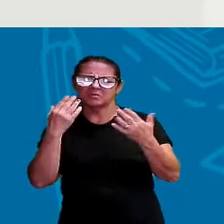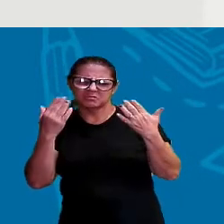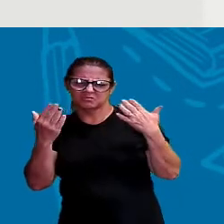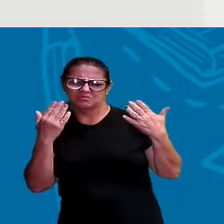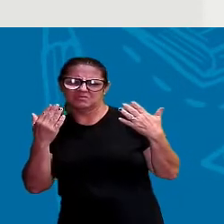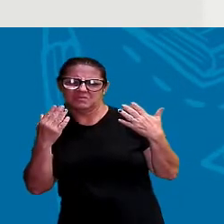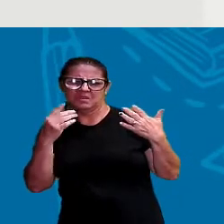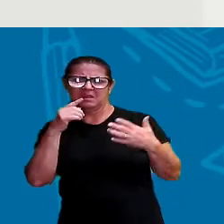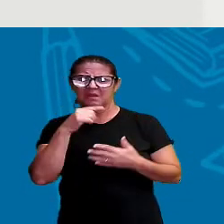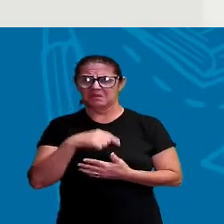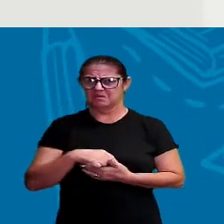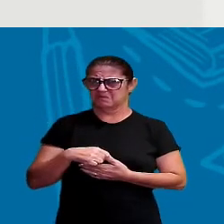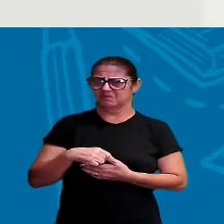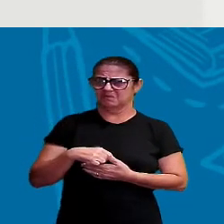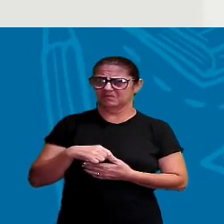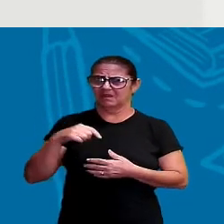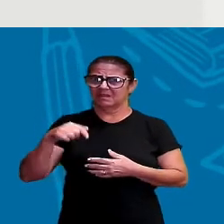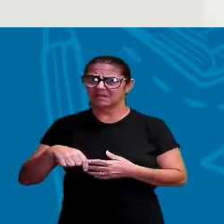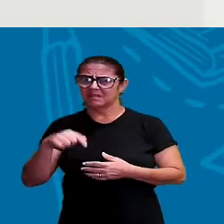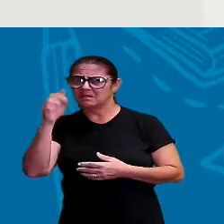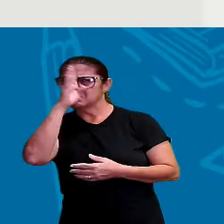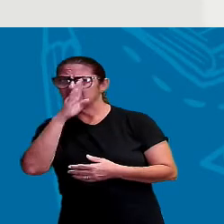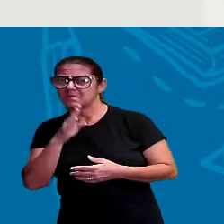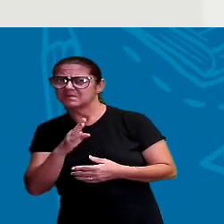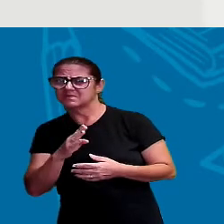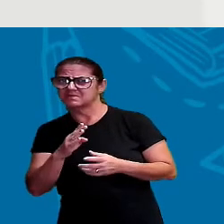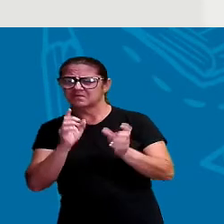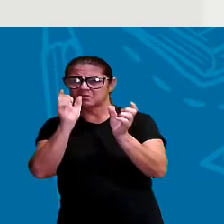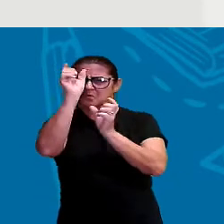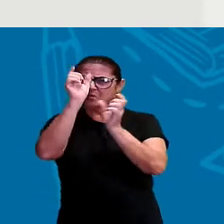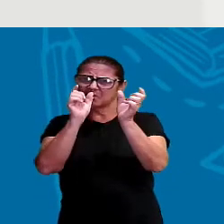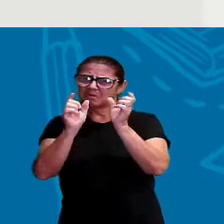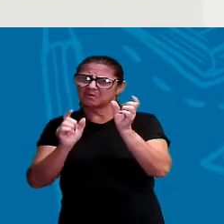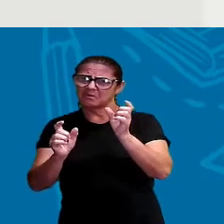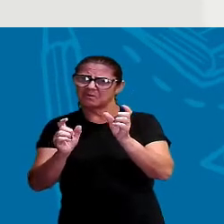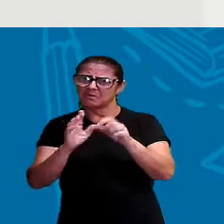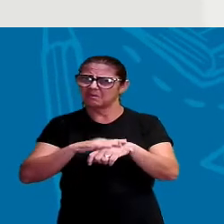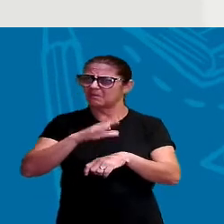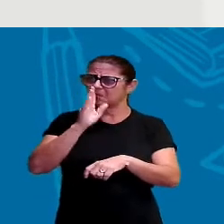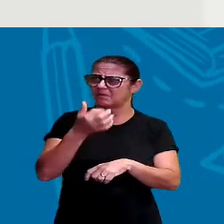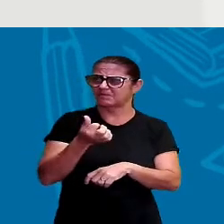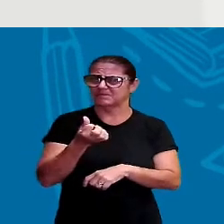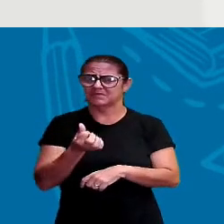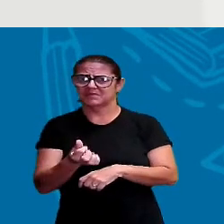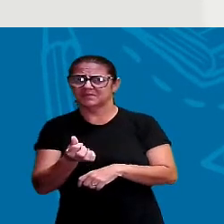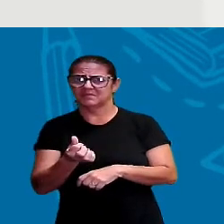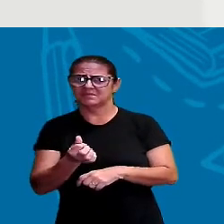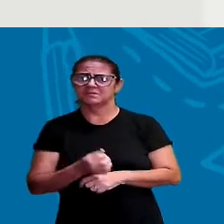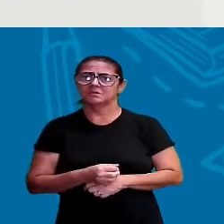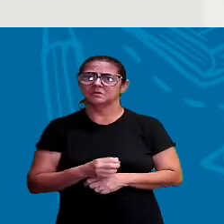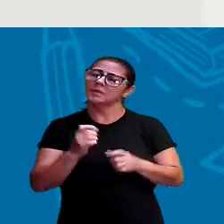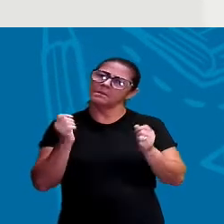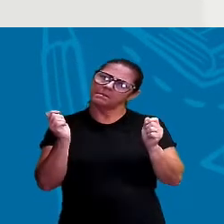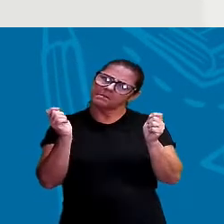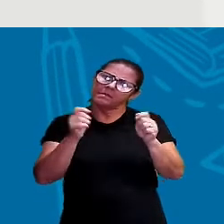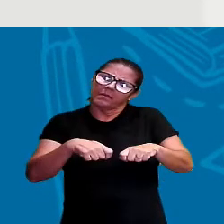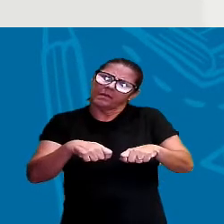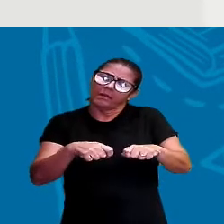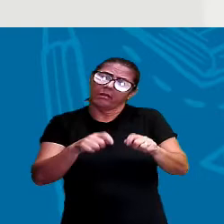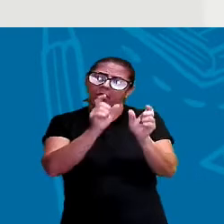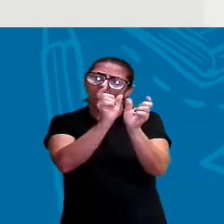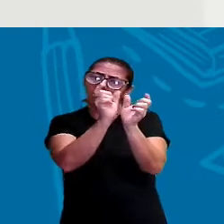diga não, mas tem quadrinhos aí ou tirinhas que eu vejo com mais de 6 quadrinhos. E é considerado